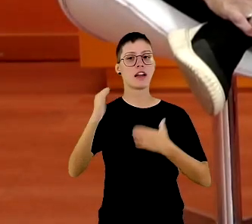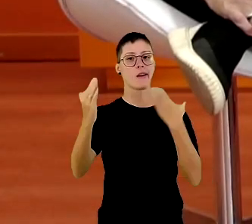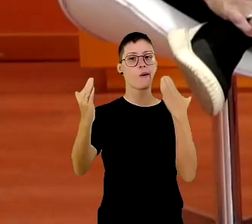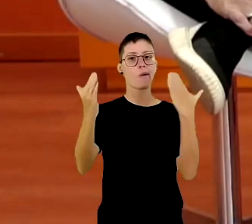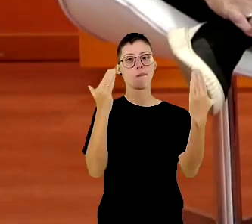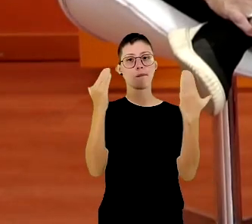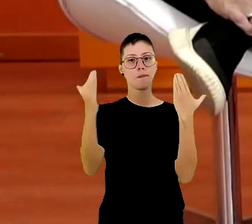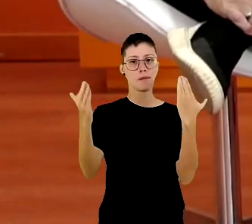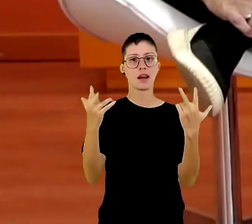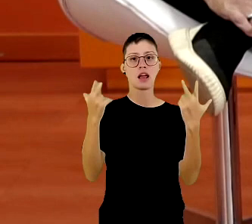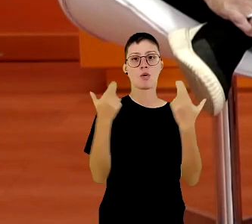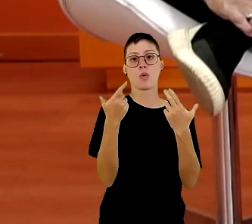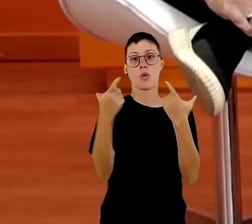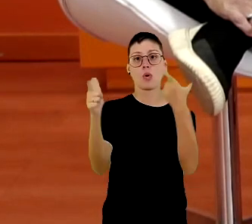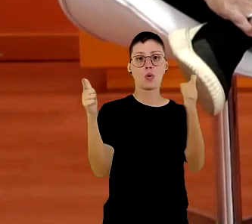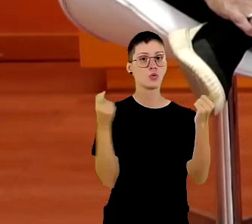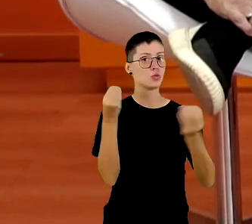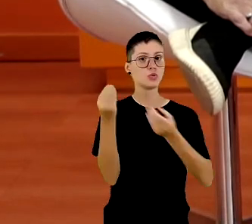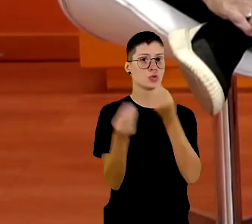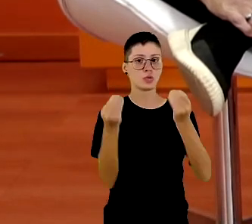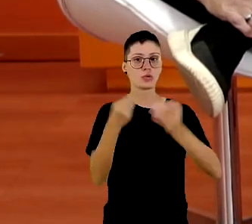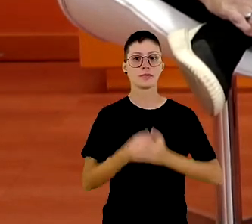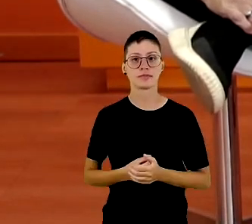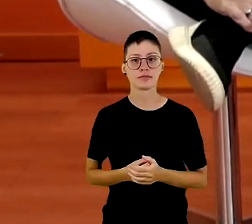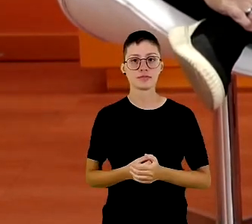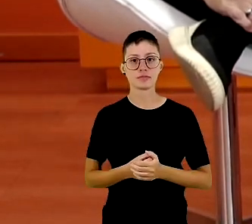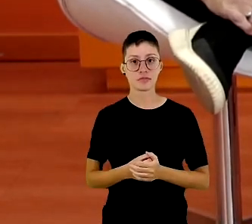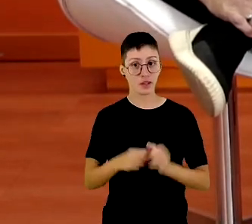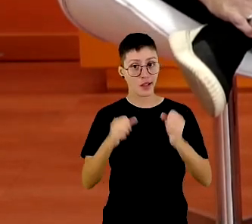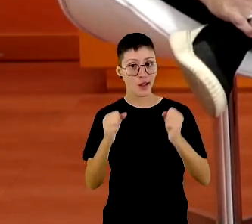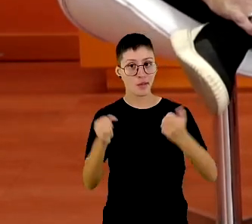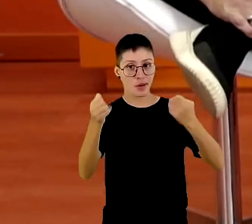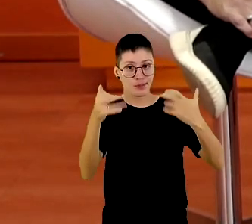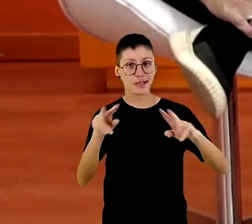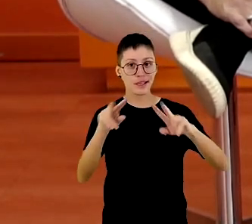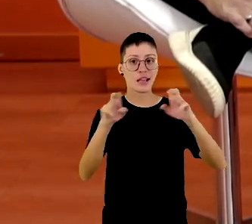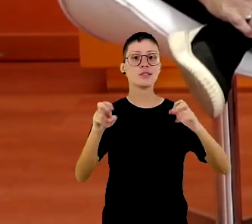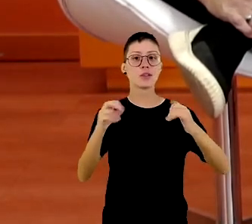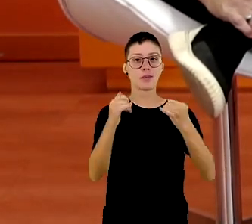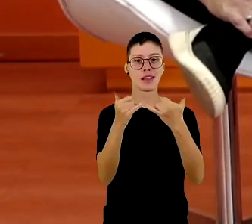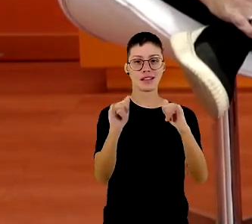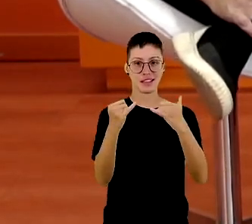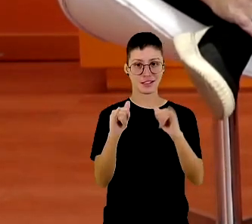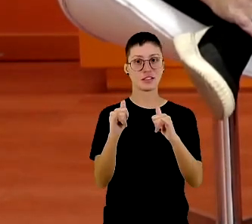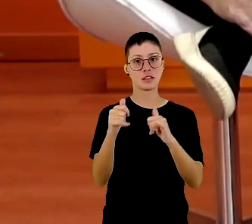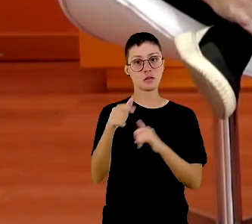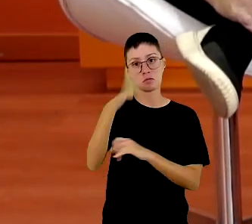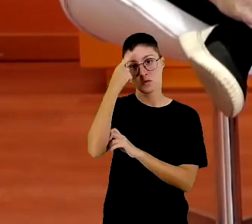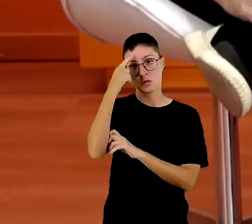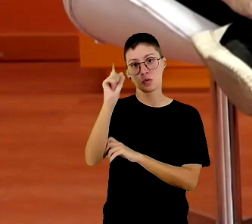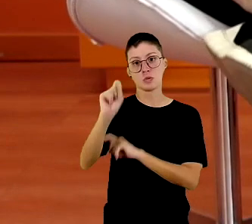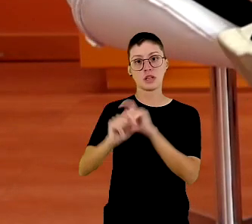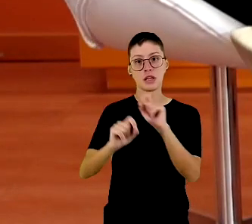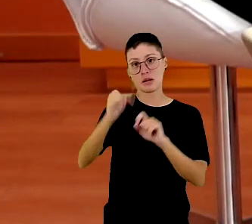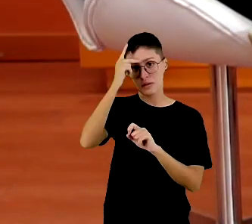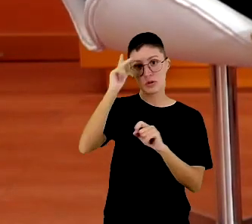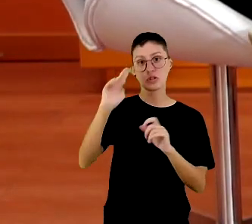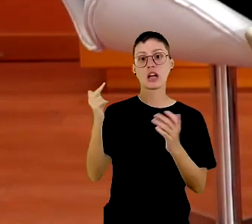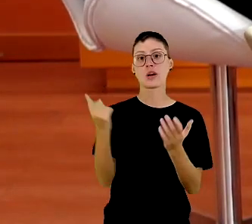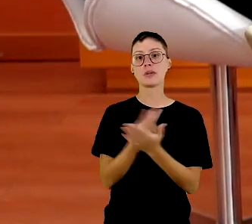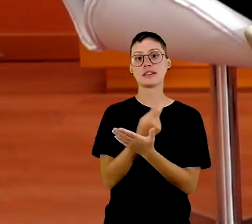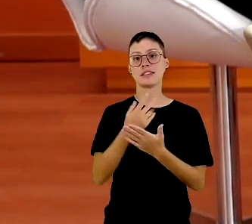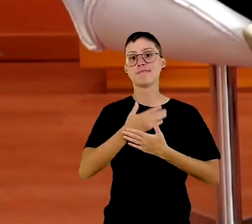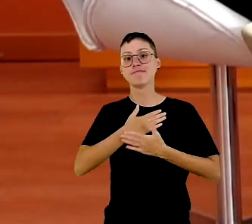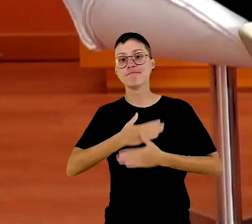players? Eu posso falar de energia, né? Energia, não sei se alguém já teve o prazer ou desprazer de entrar